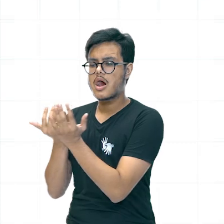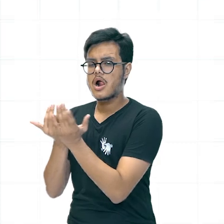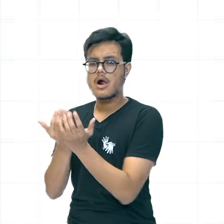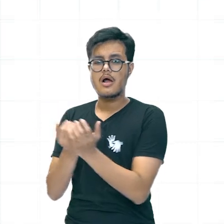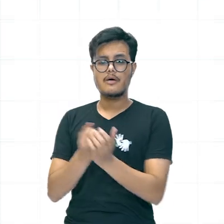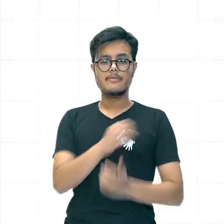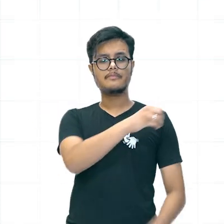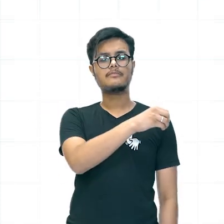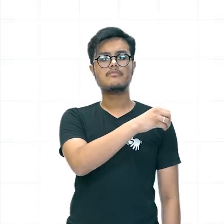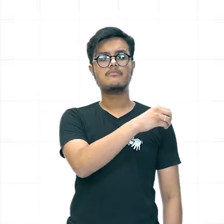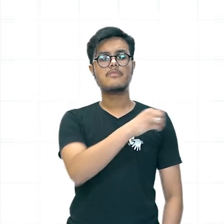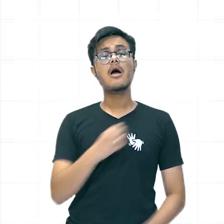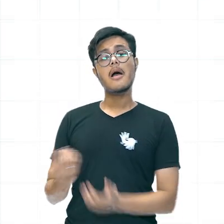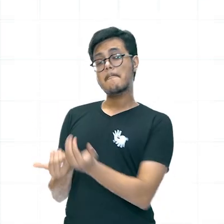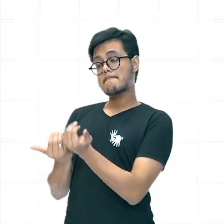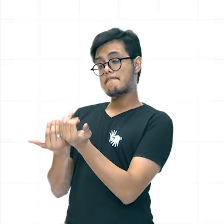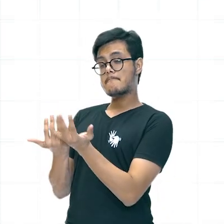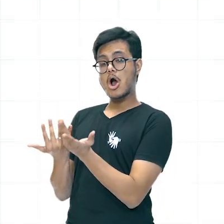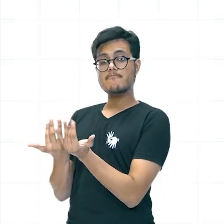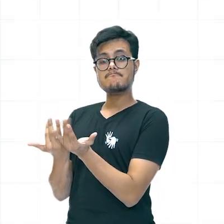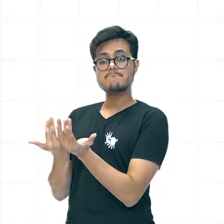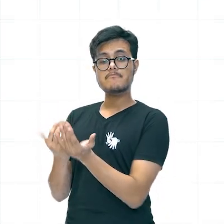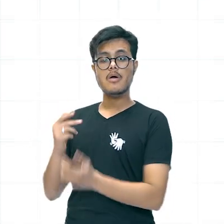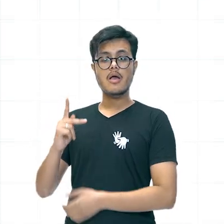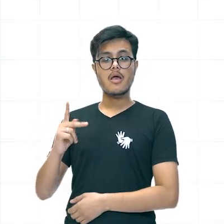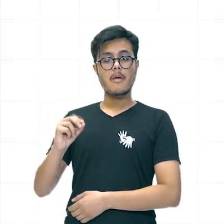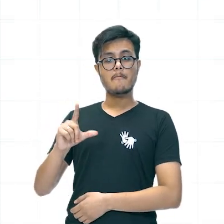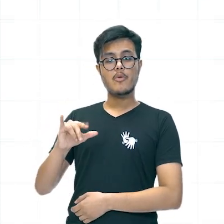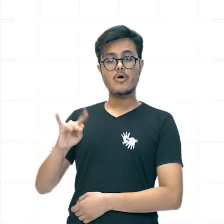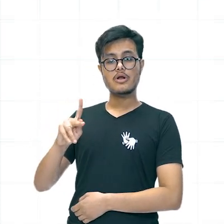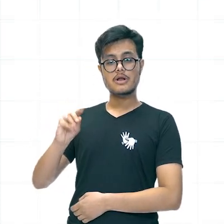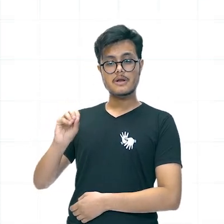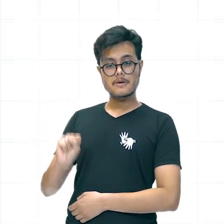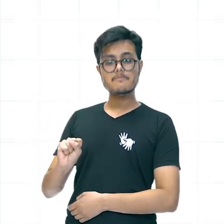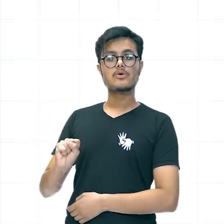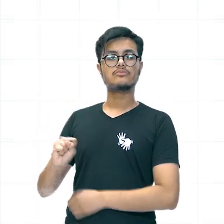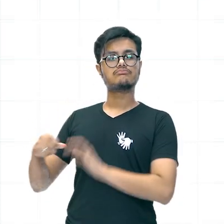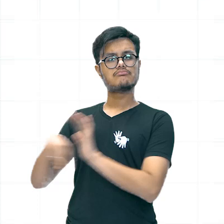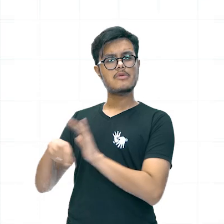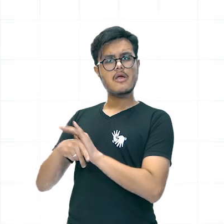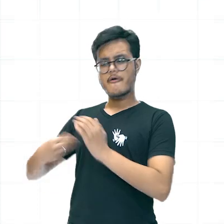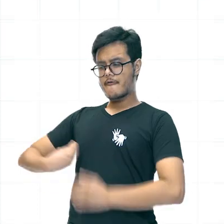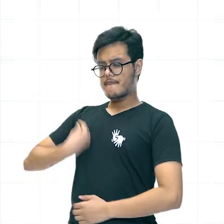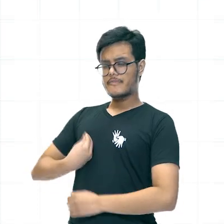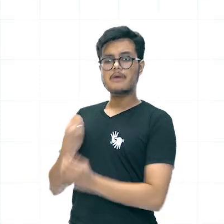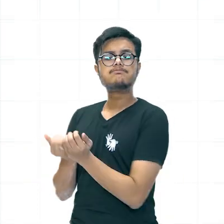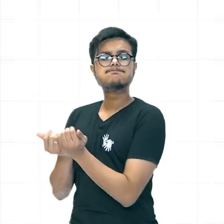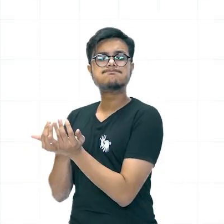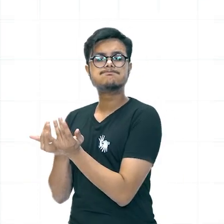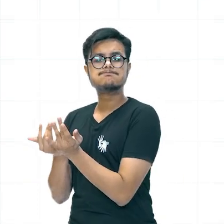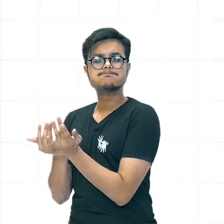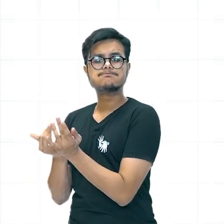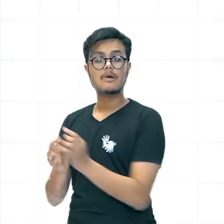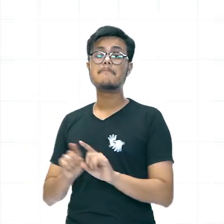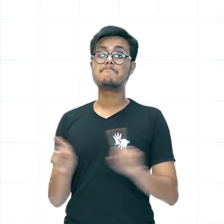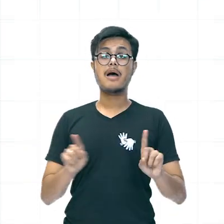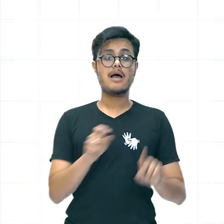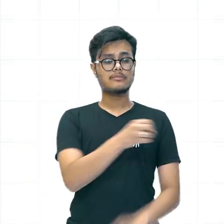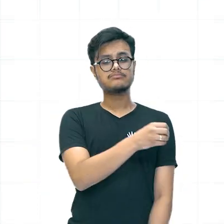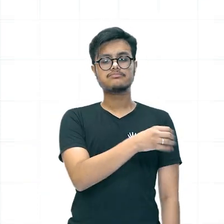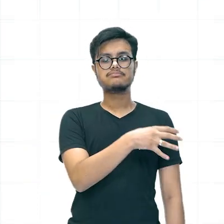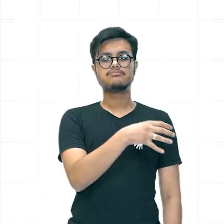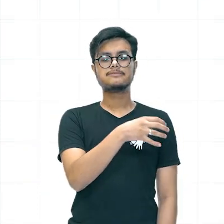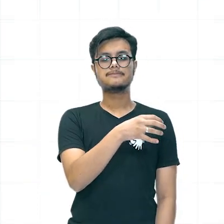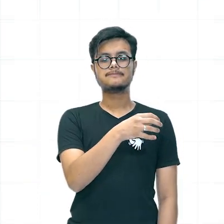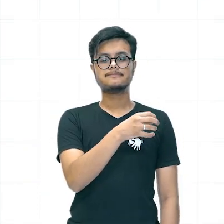ficam parados lá naquele mesmo lugar. A gente vê aí, por exemplo, os corais, onde estão esses peixes. Enquanto as medusas são livres